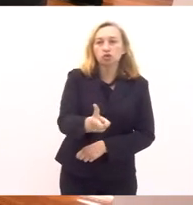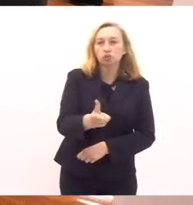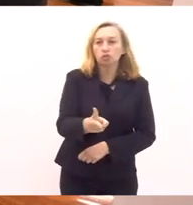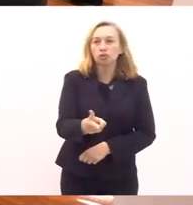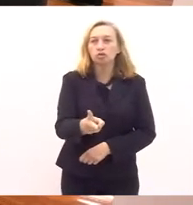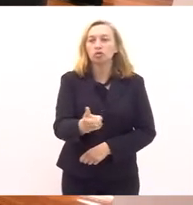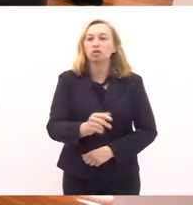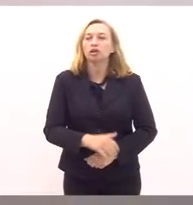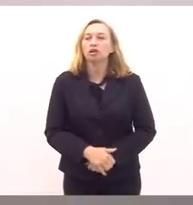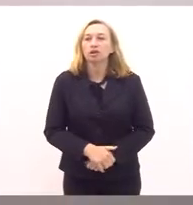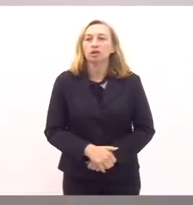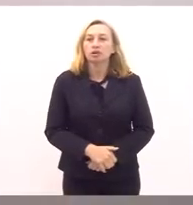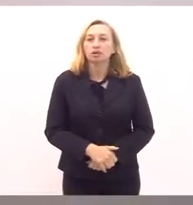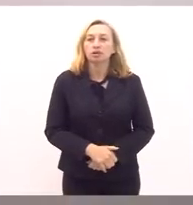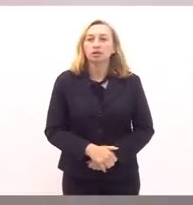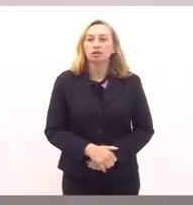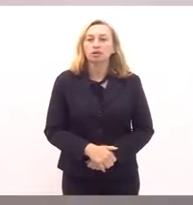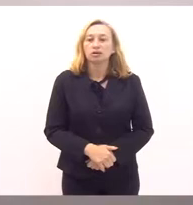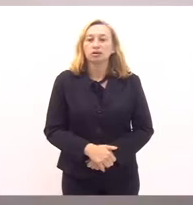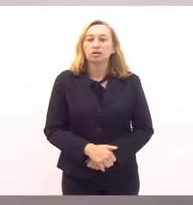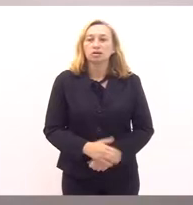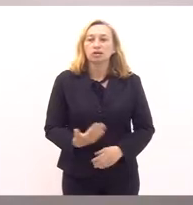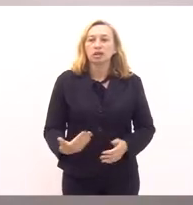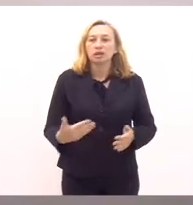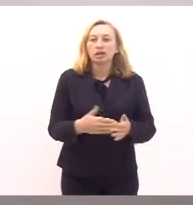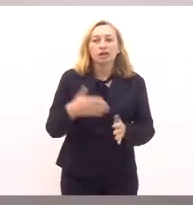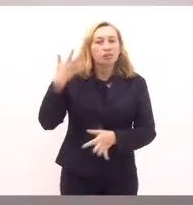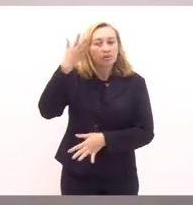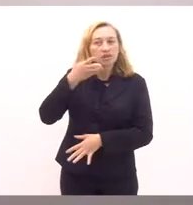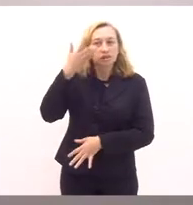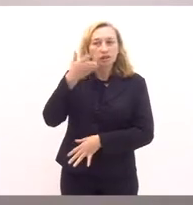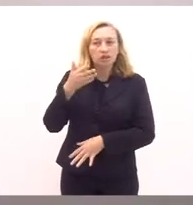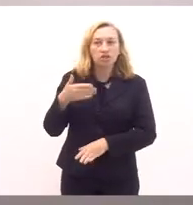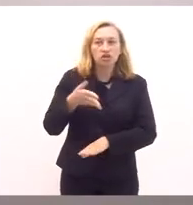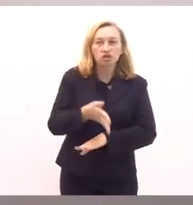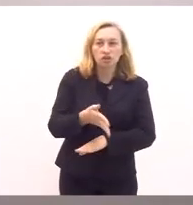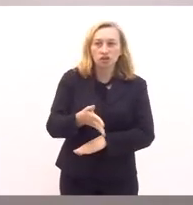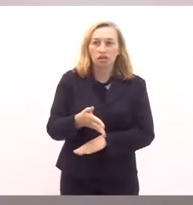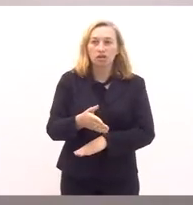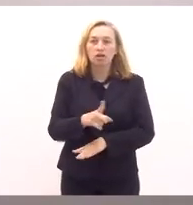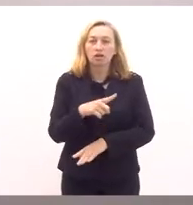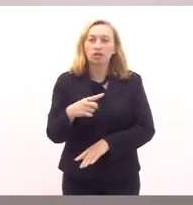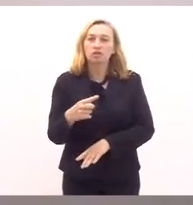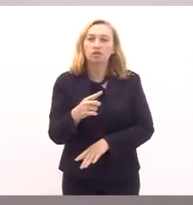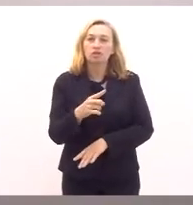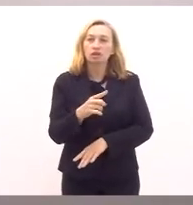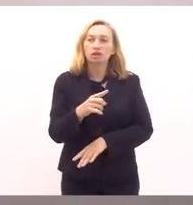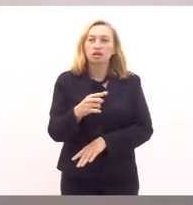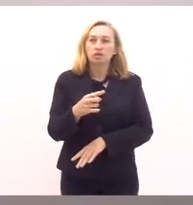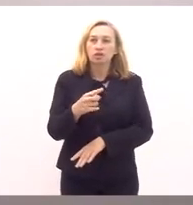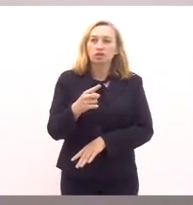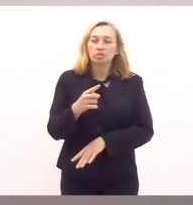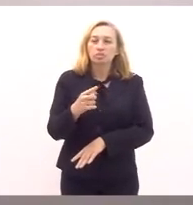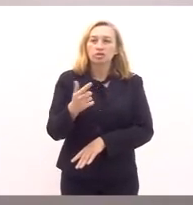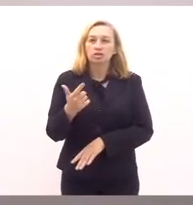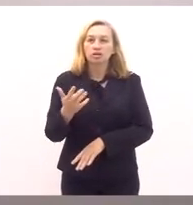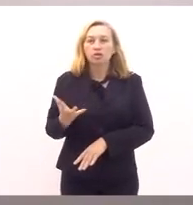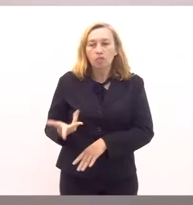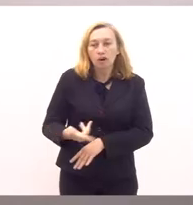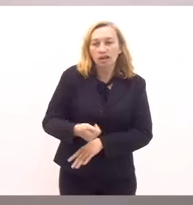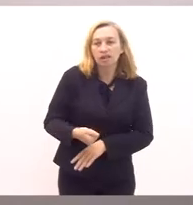ainda está em curso, até que a mensagem chegue, para que a gente garanta a dignidade